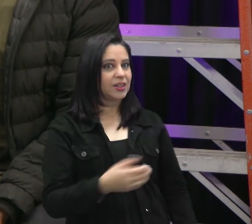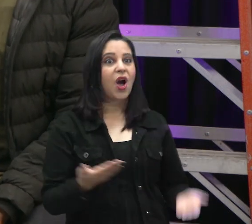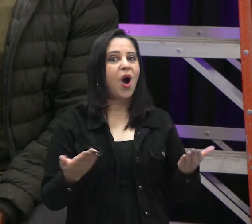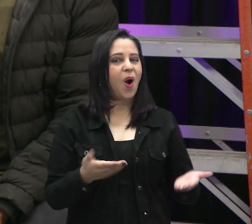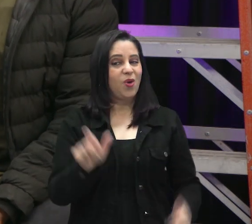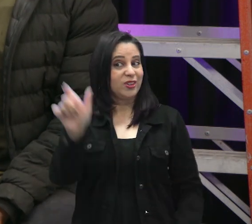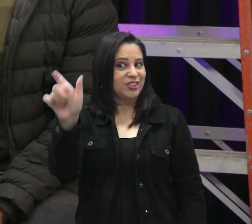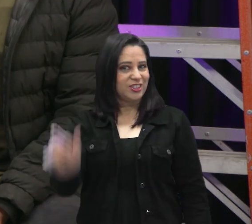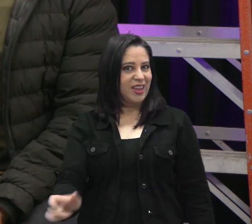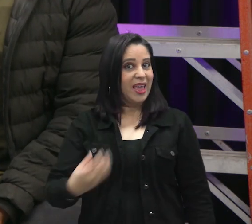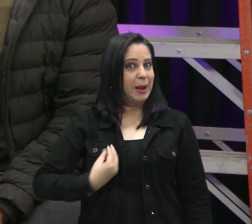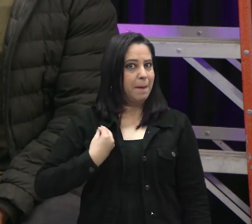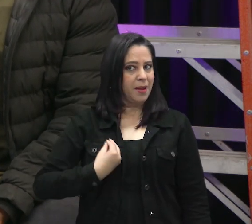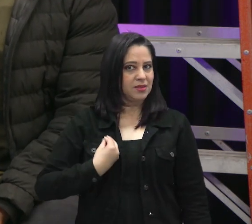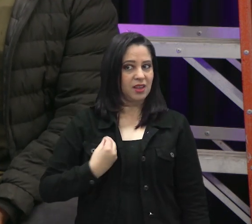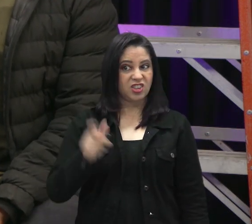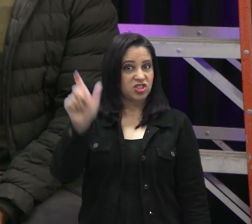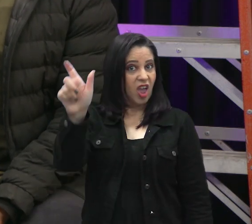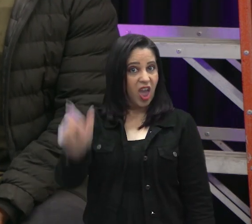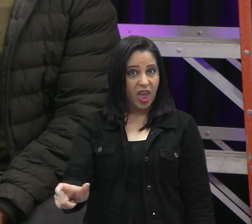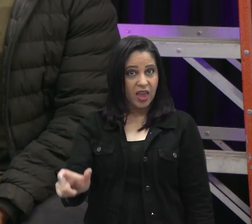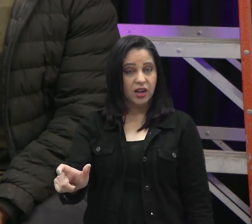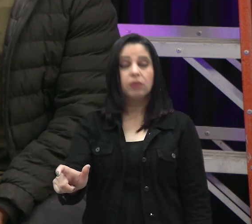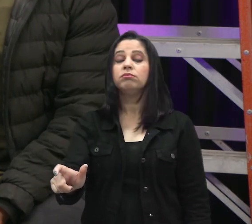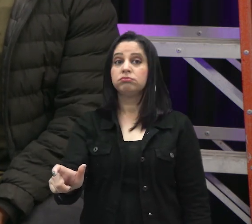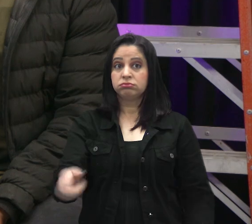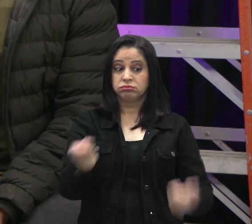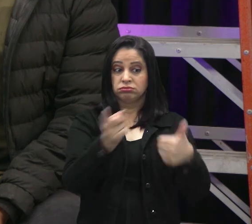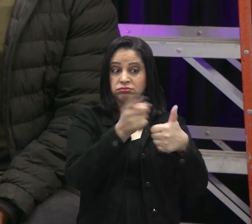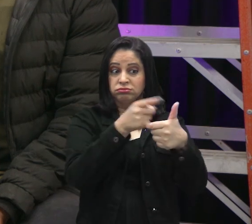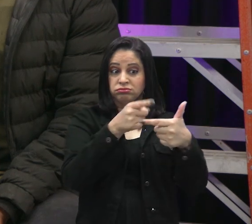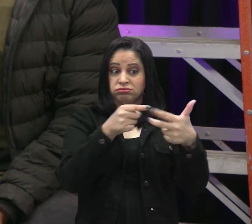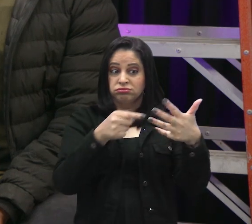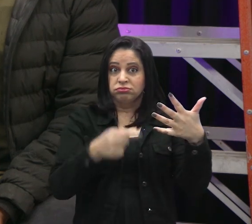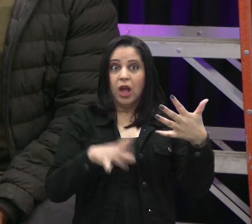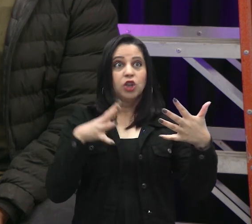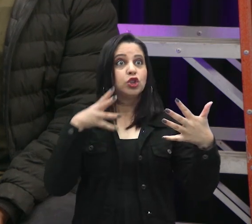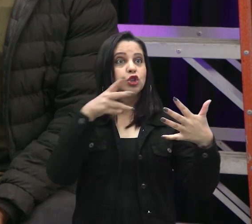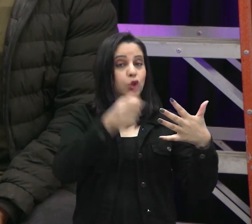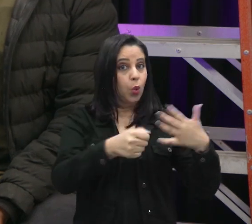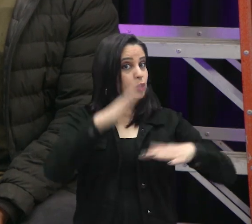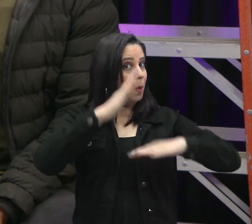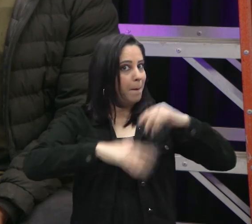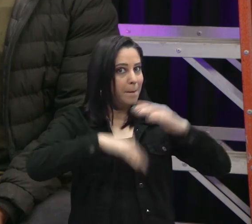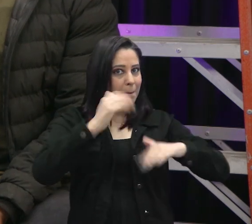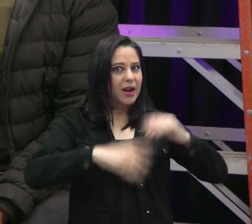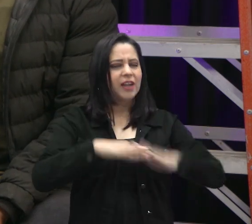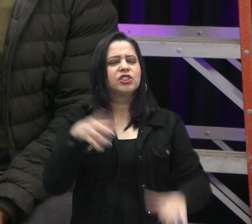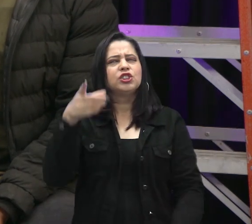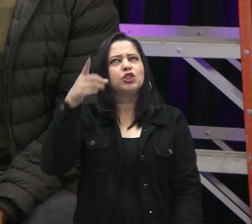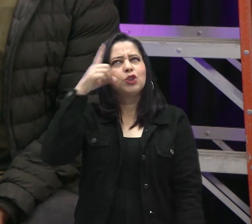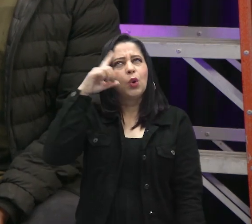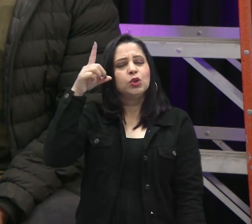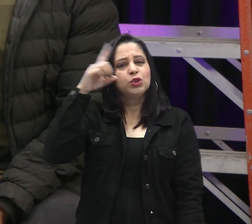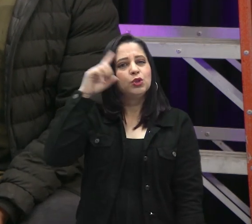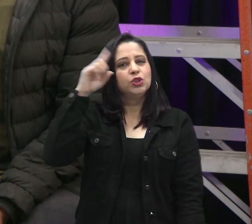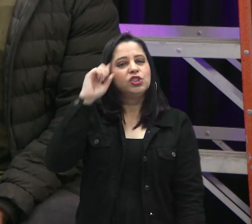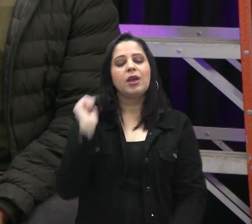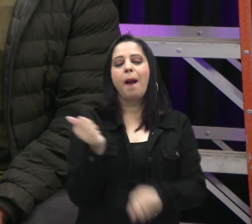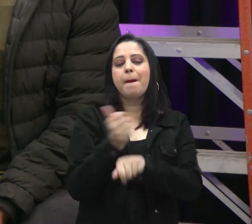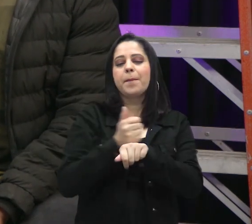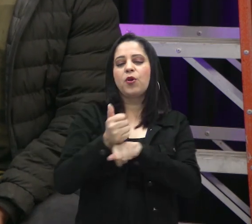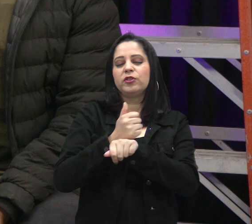nosso convidado de hoje não apenas sabe de tudo isso, como vive na prática, todos os dias, numa